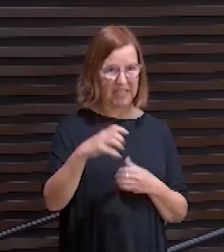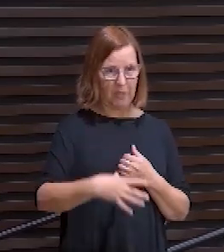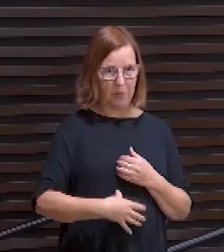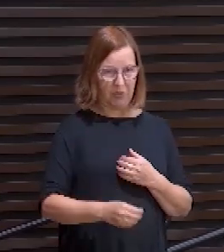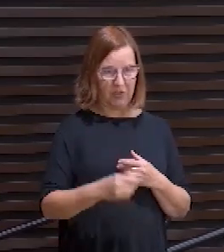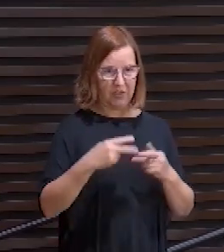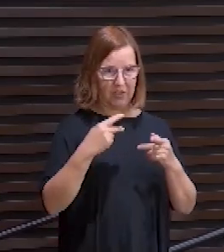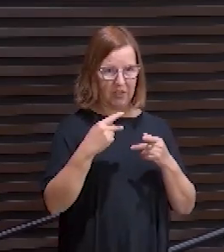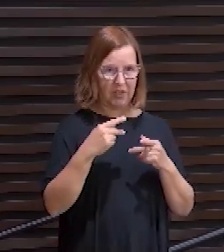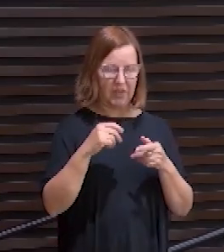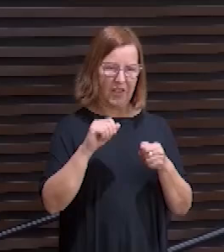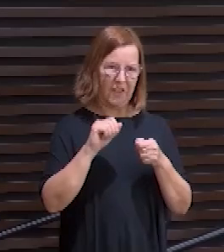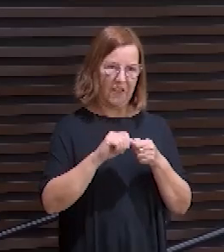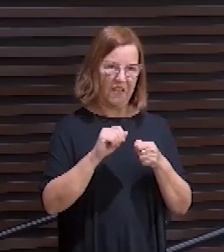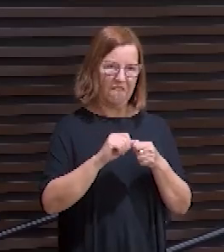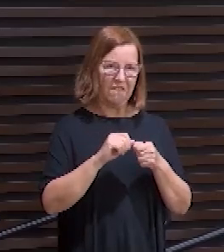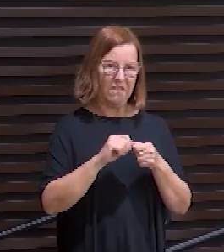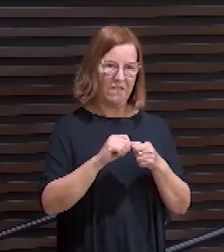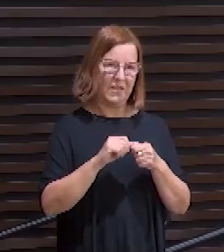ele fazia o aborto.